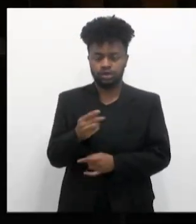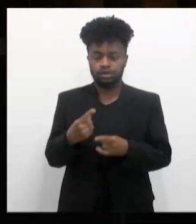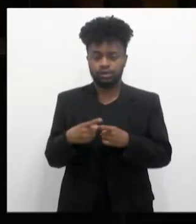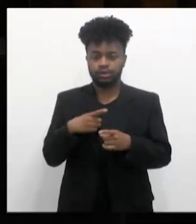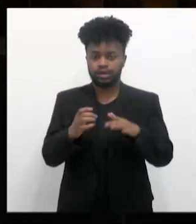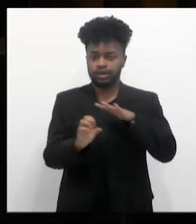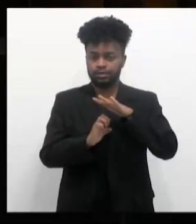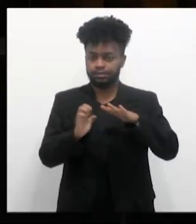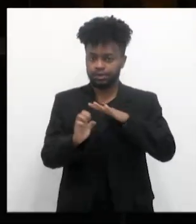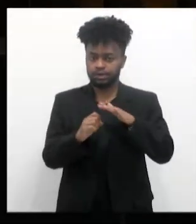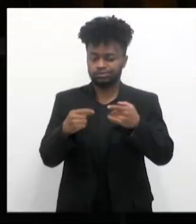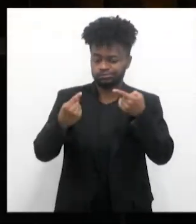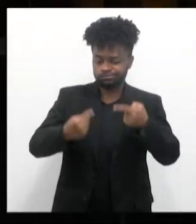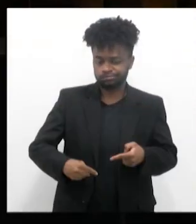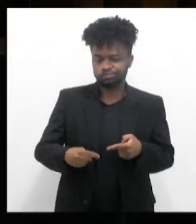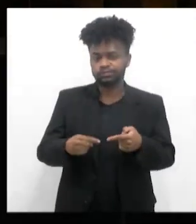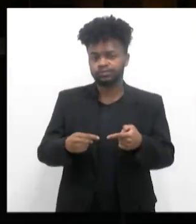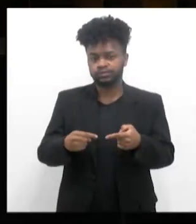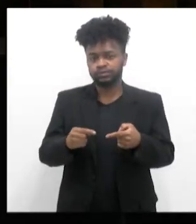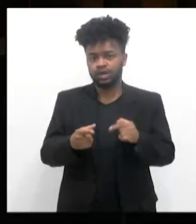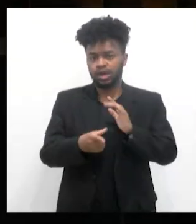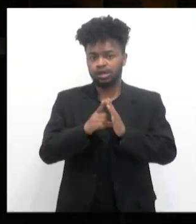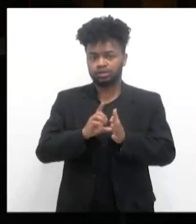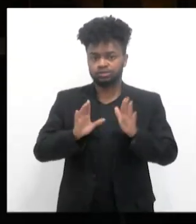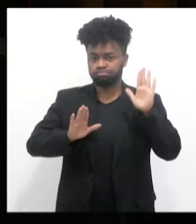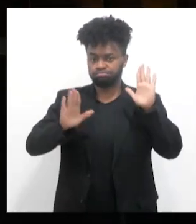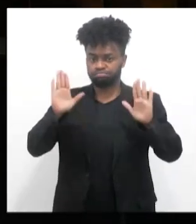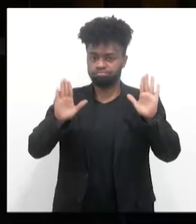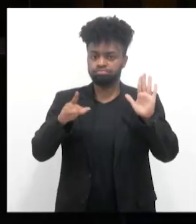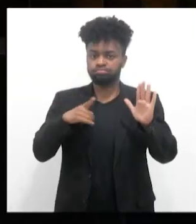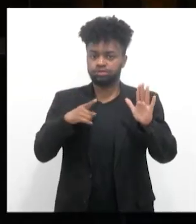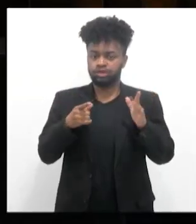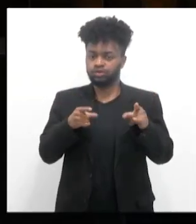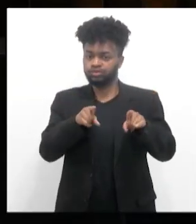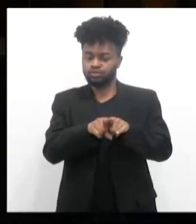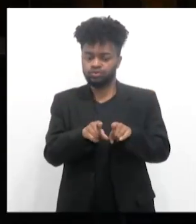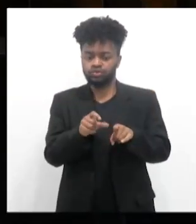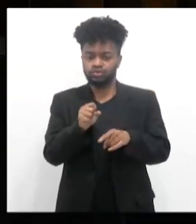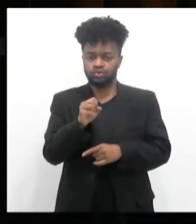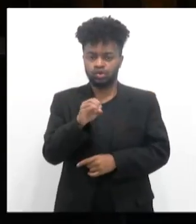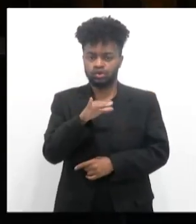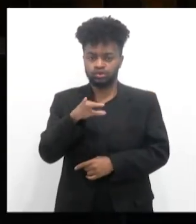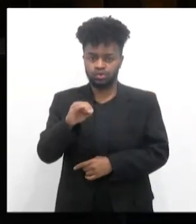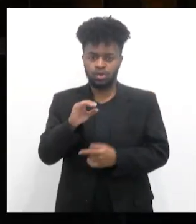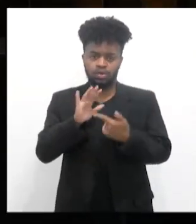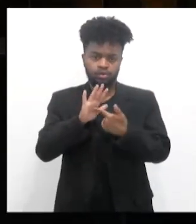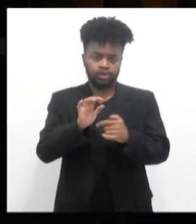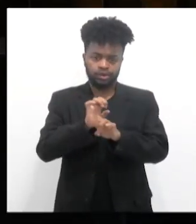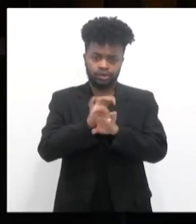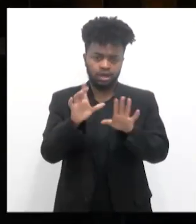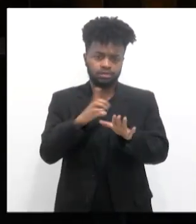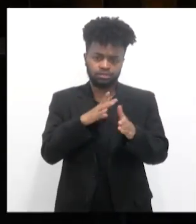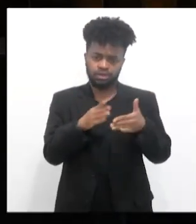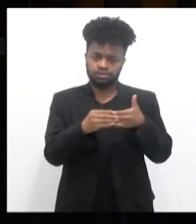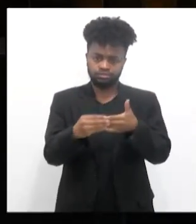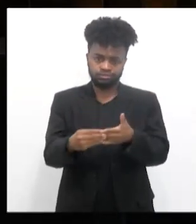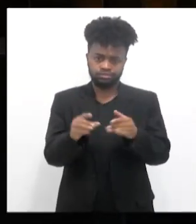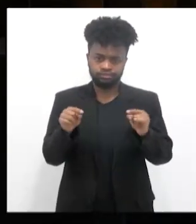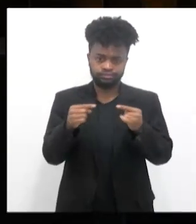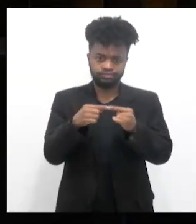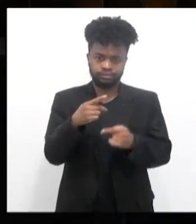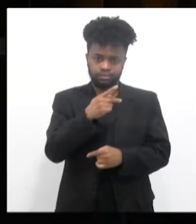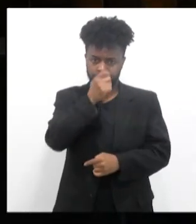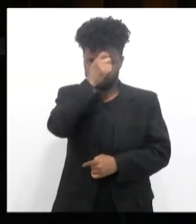Empresas que disputaram a licitação são sócias e deixando claro que havia um direcionamento por parte do